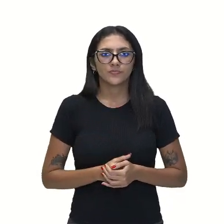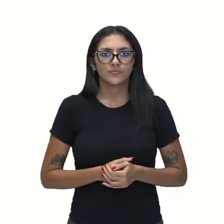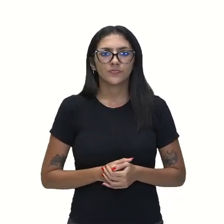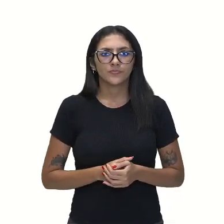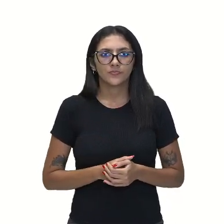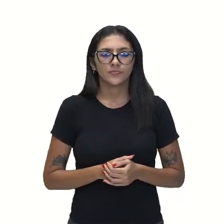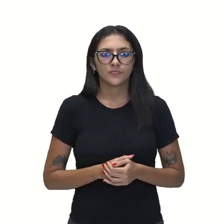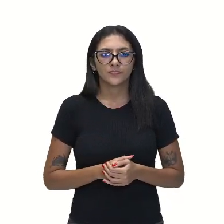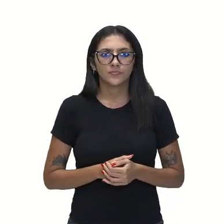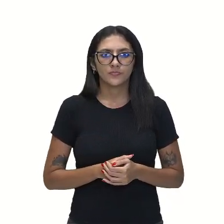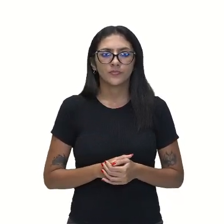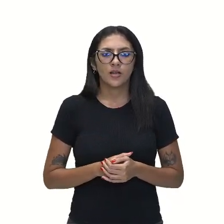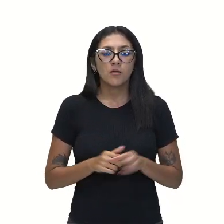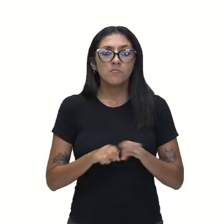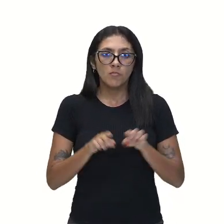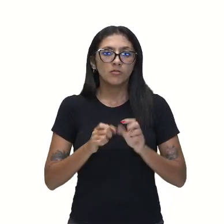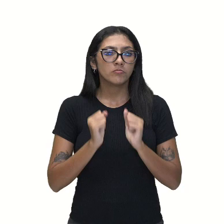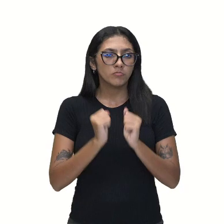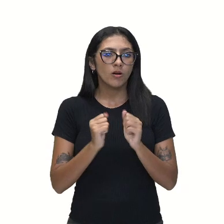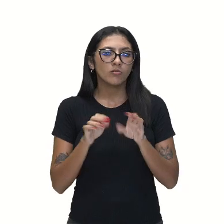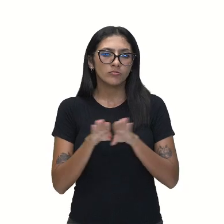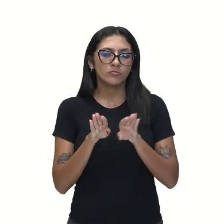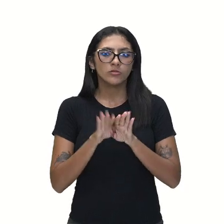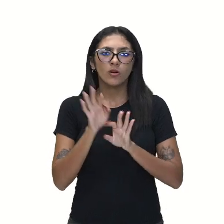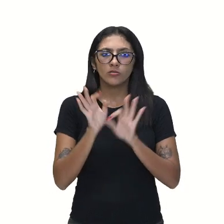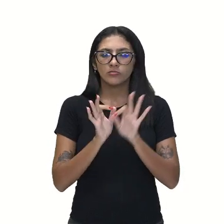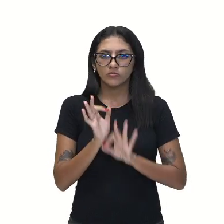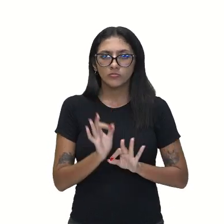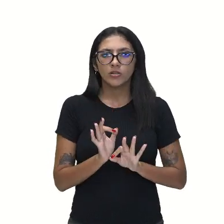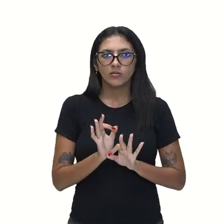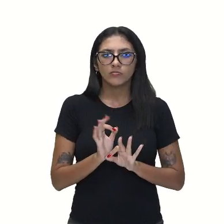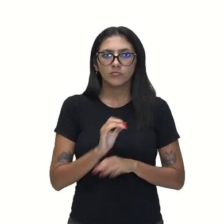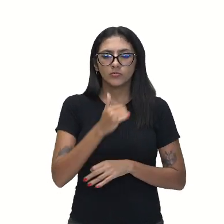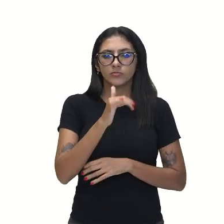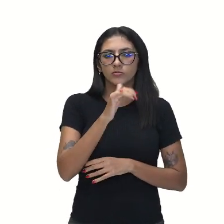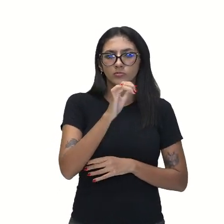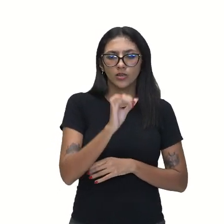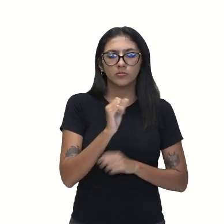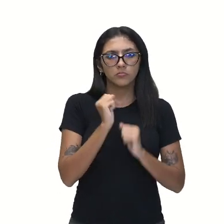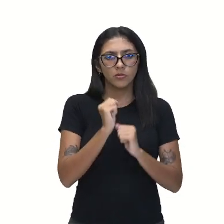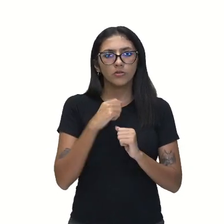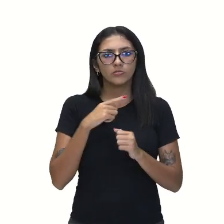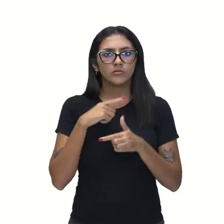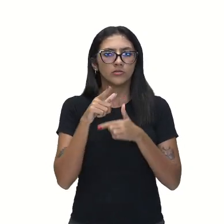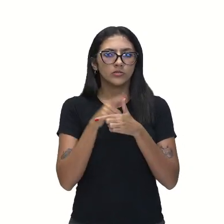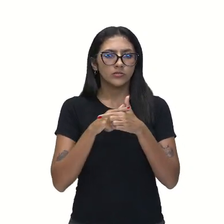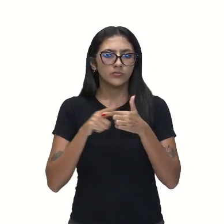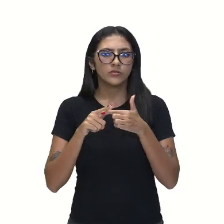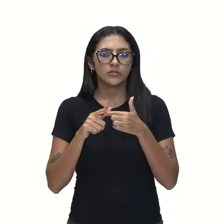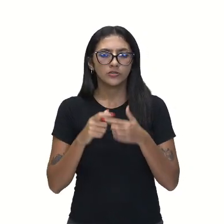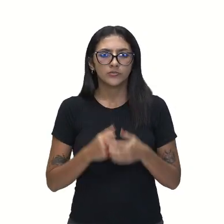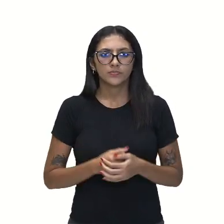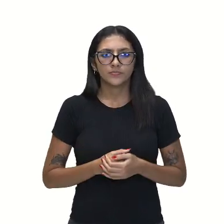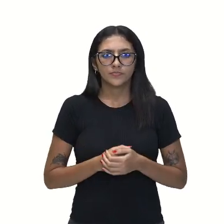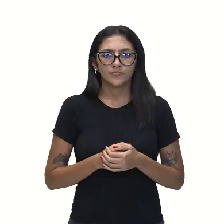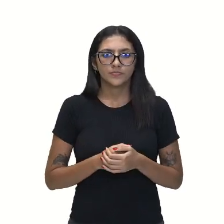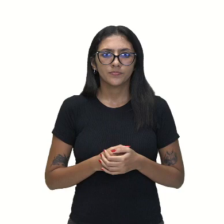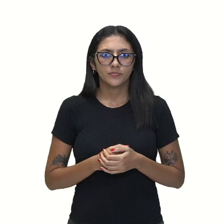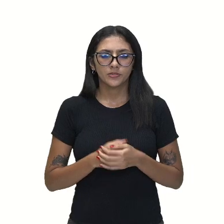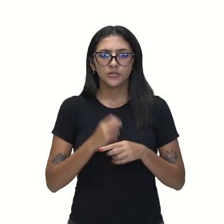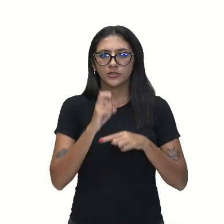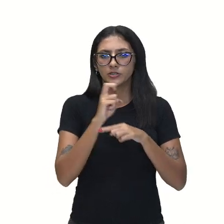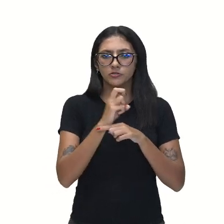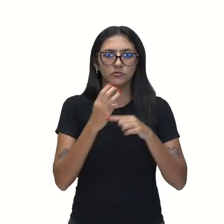poderia fazer aqui também era simplificar essa fração, tá? Você pode simplificar por 2, ficaria 5 sobre 3, daria no mesmo